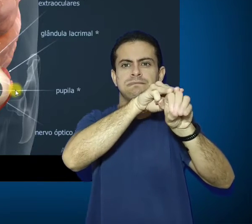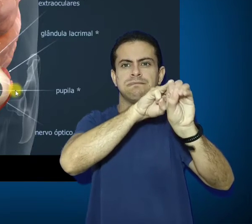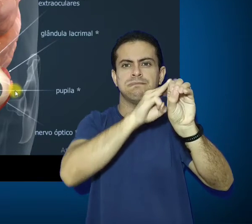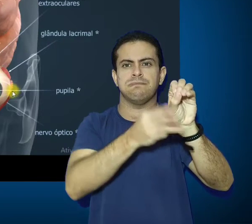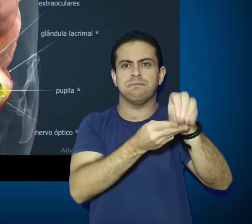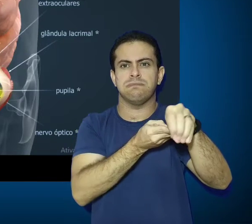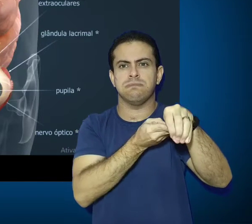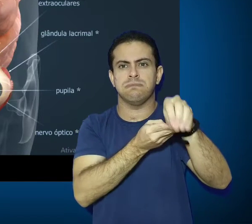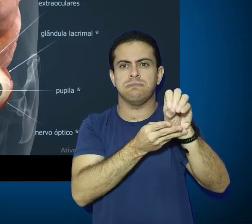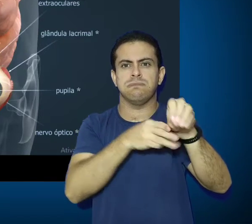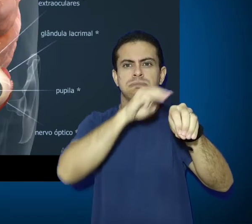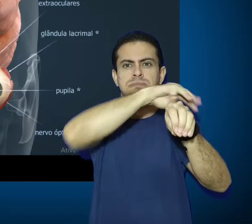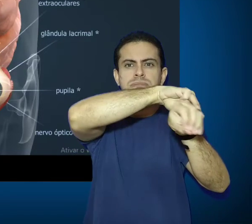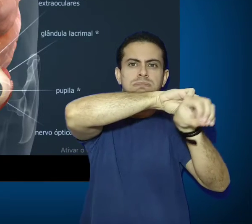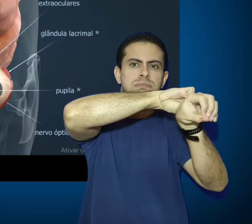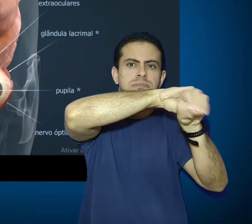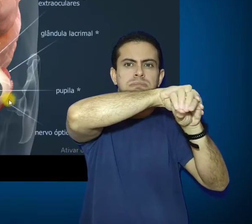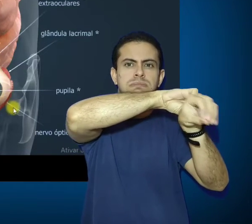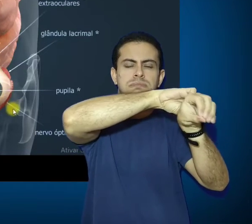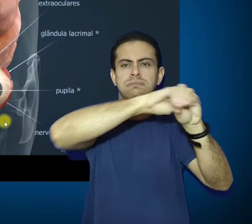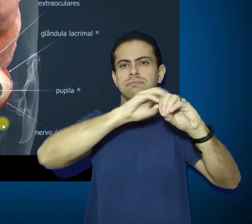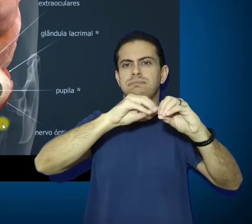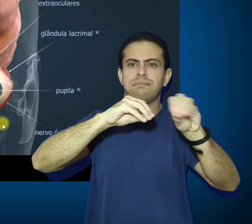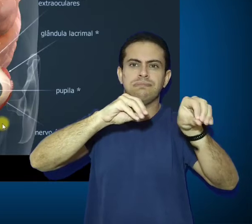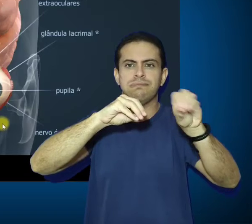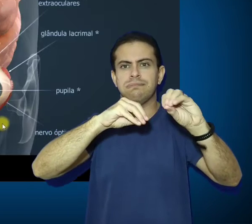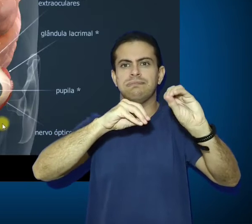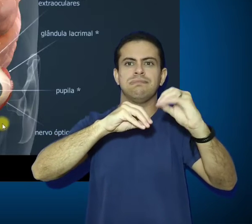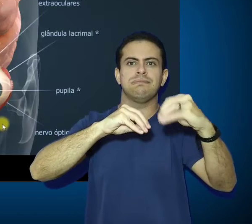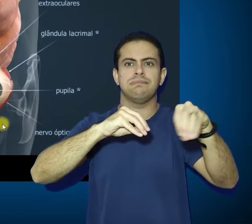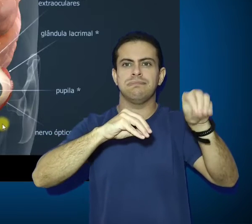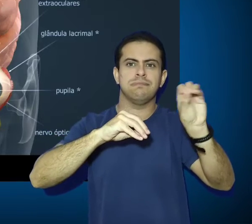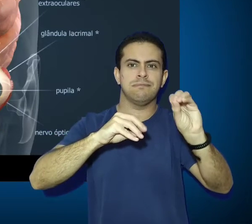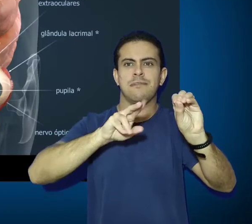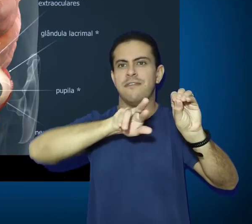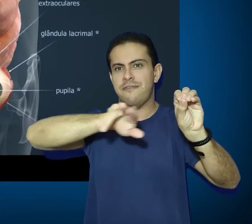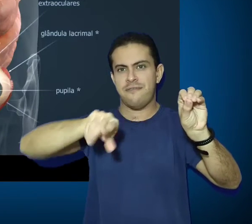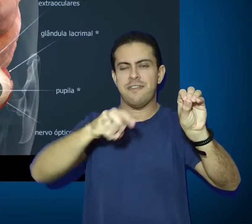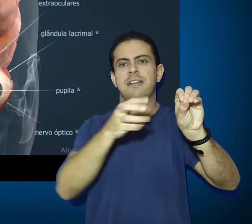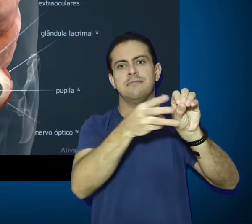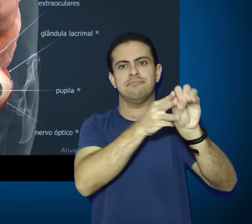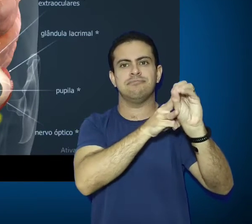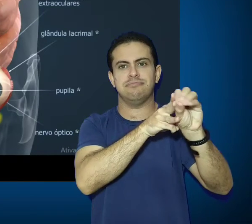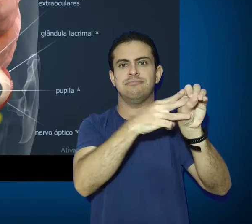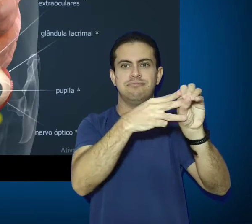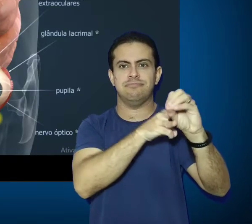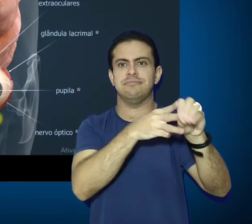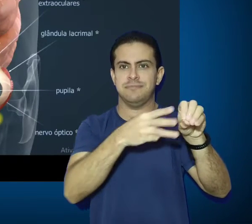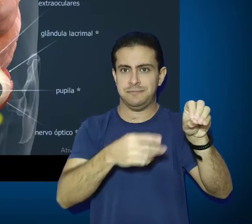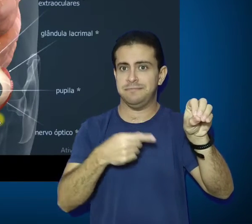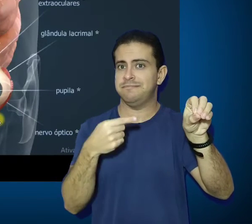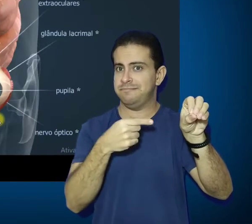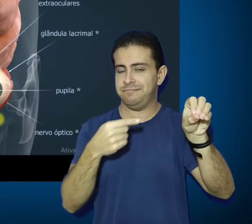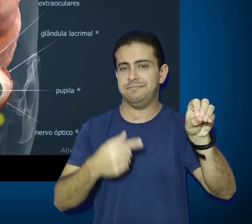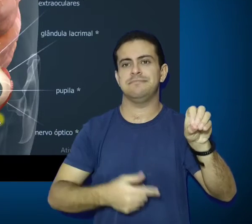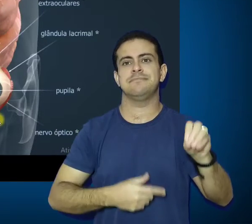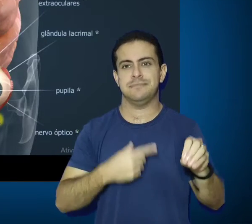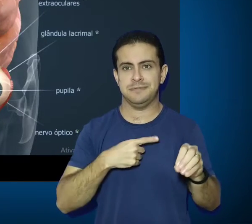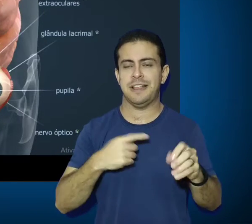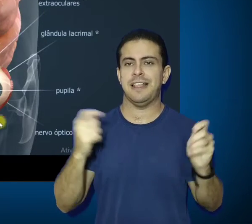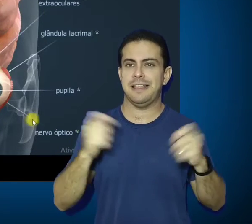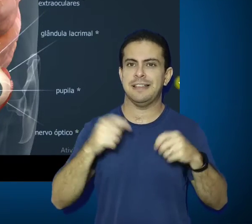direções. Esquerda, direita, para cima, para baixo, nas diagonais. Graças a esses músculos, a movimentação ocular é